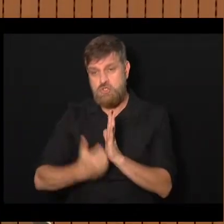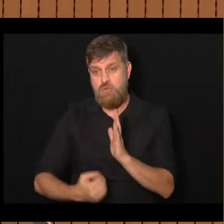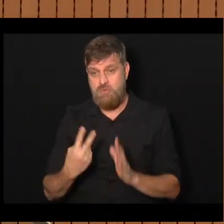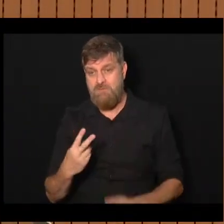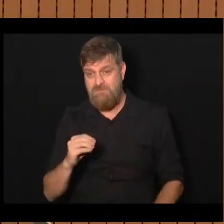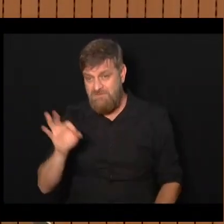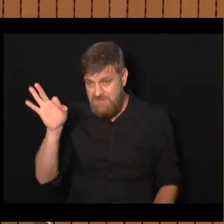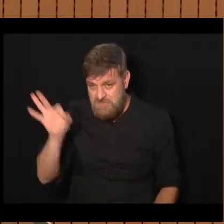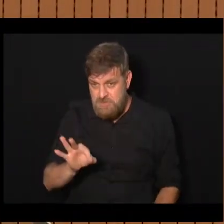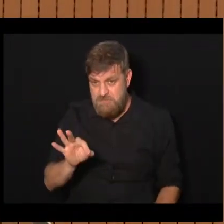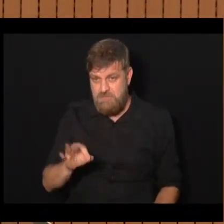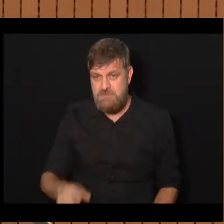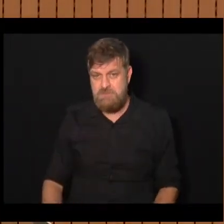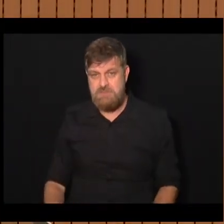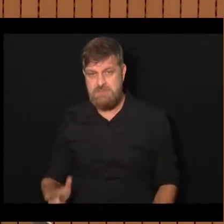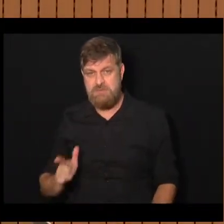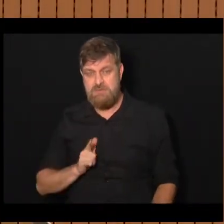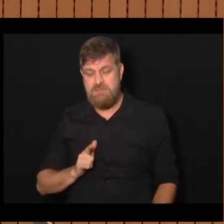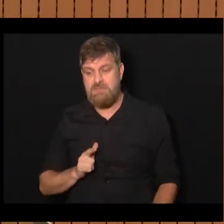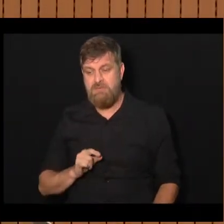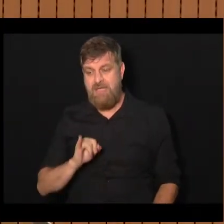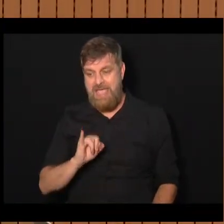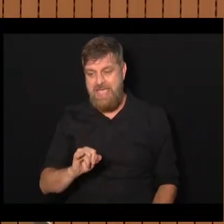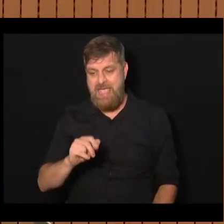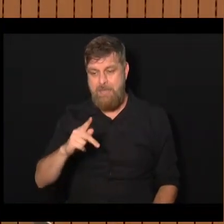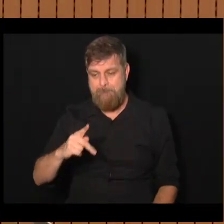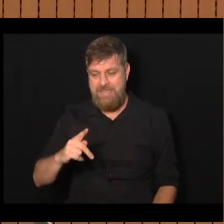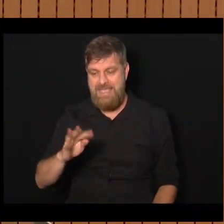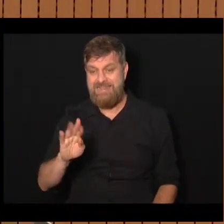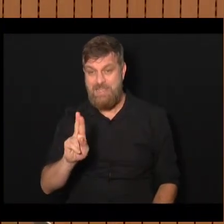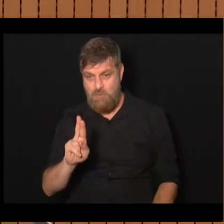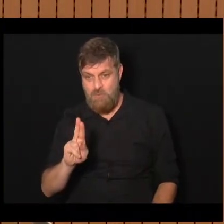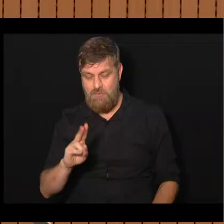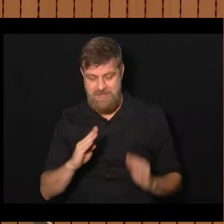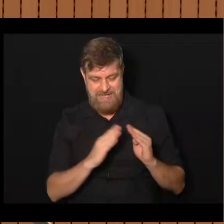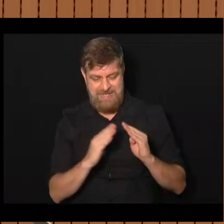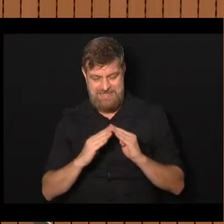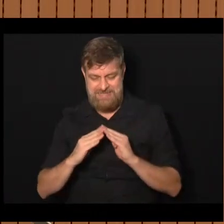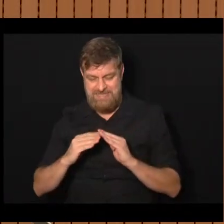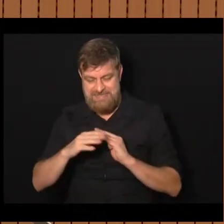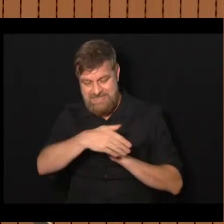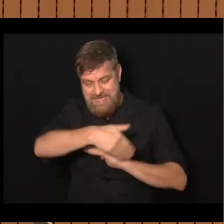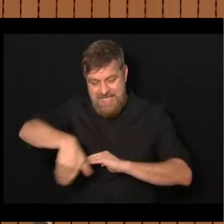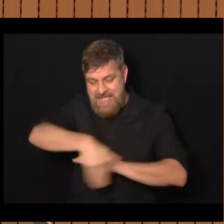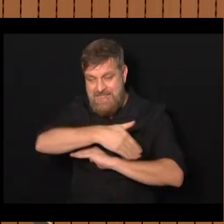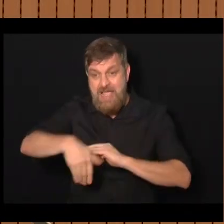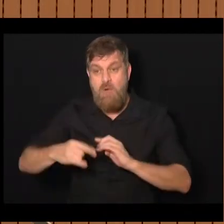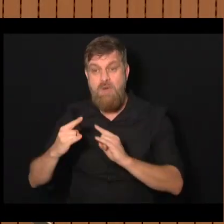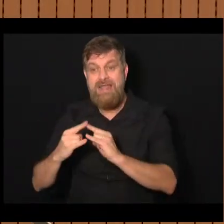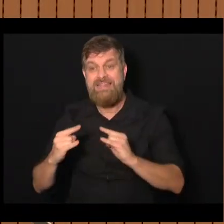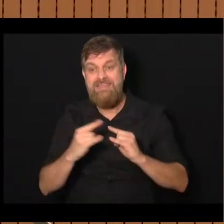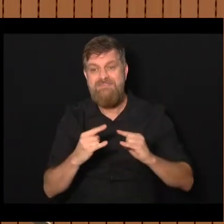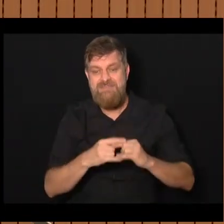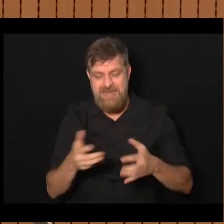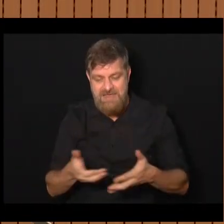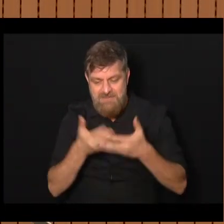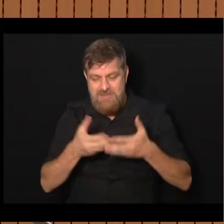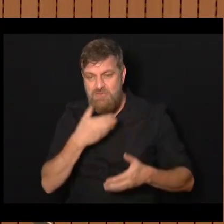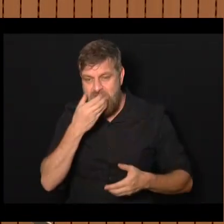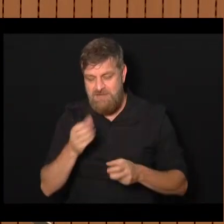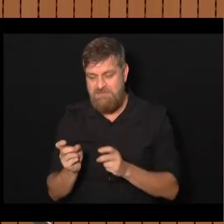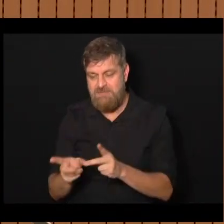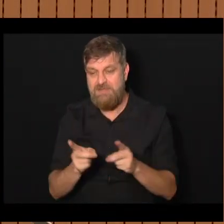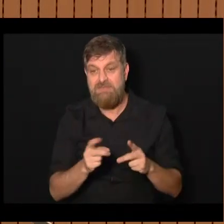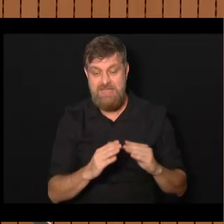20% de IPTU nos imóveis em que as ruas têm feiras livres.